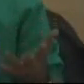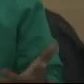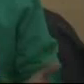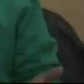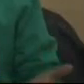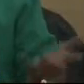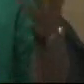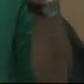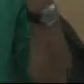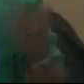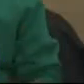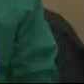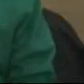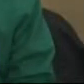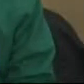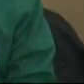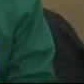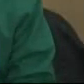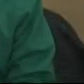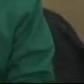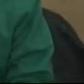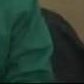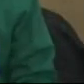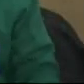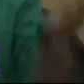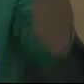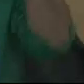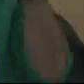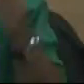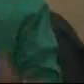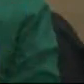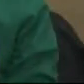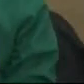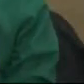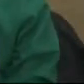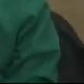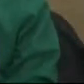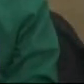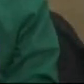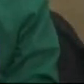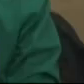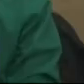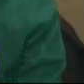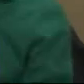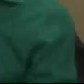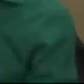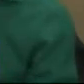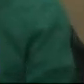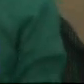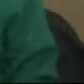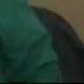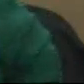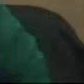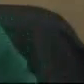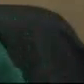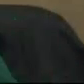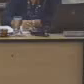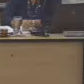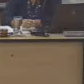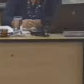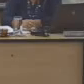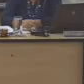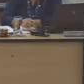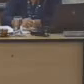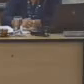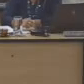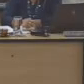da arborização deve ser, acho que, mais valorizada do que a de remoção de árvores. Muito